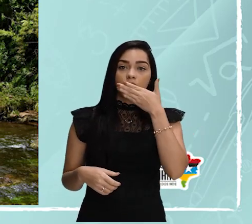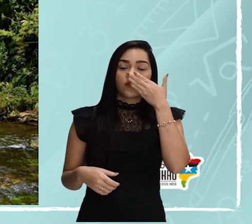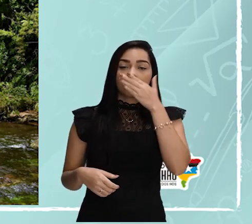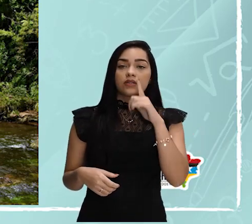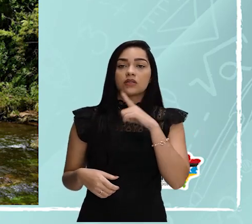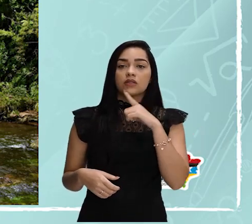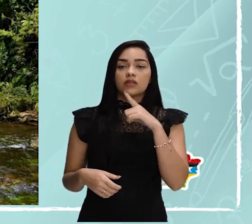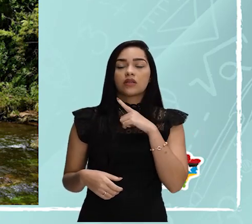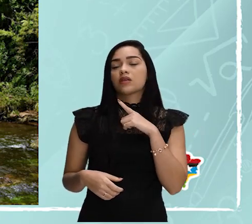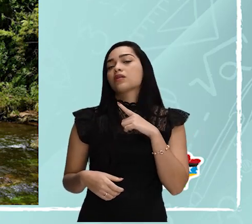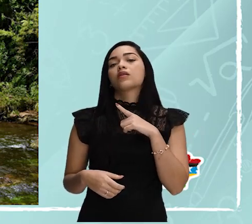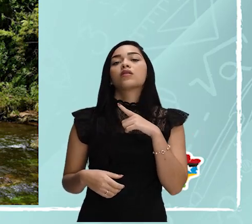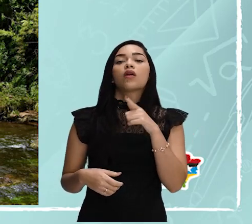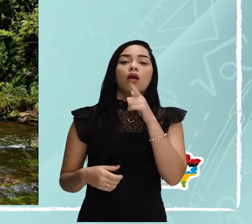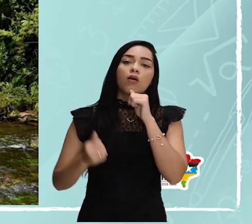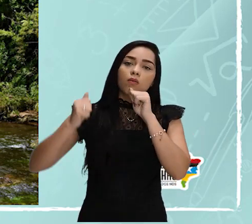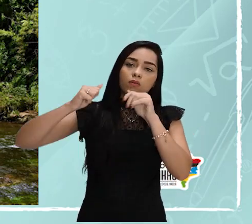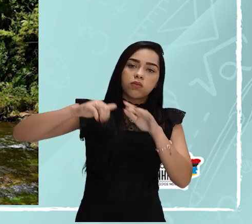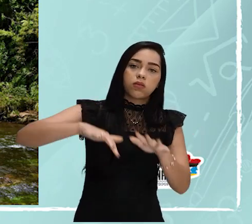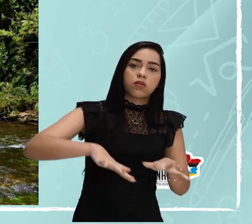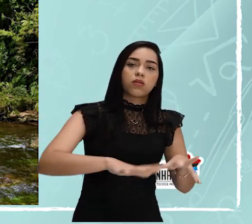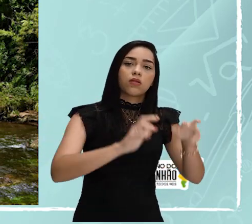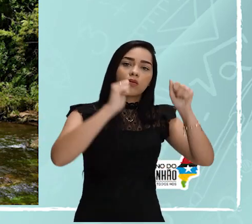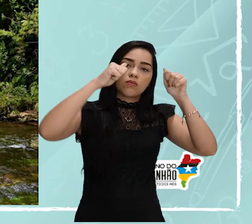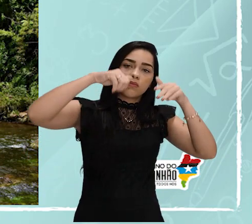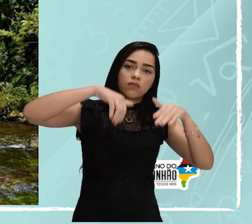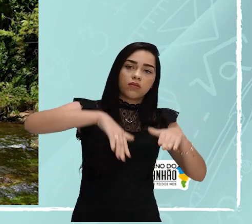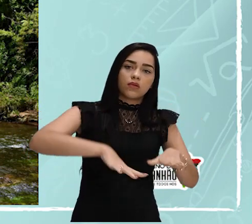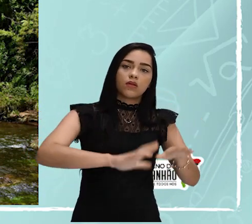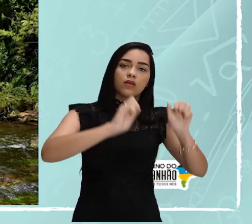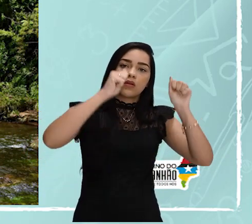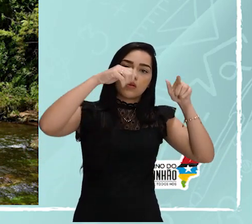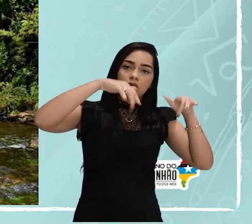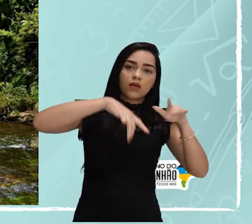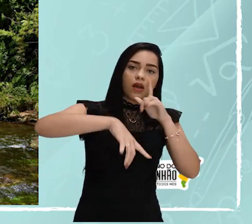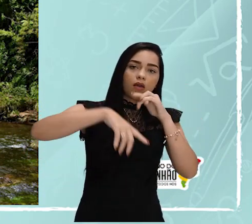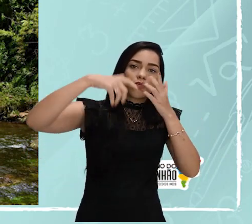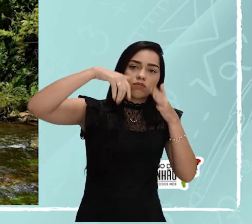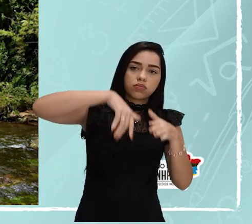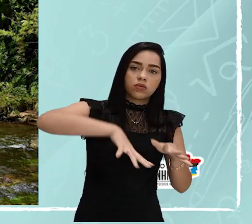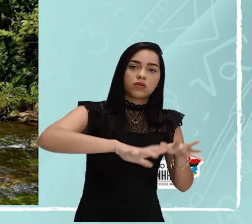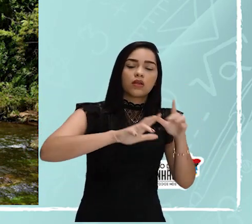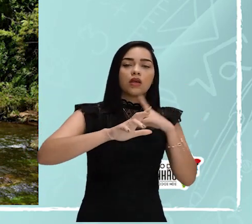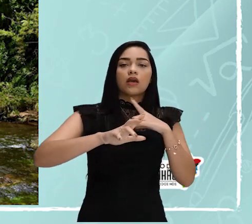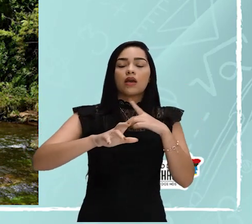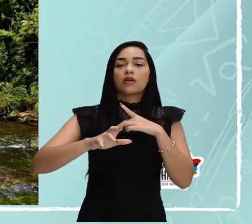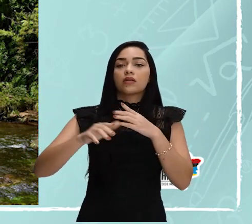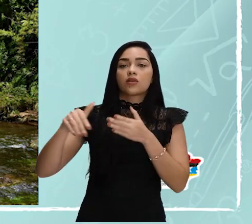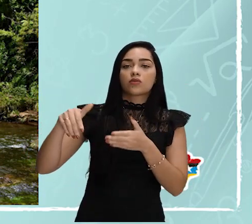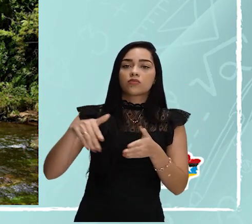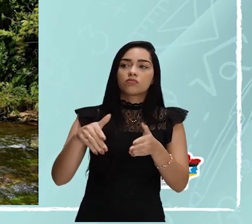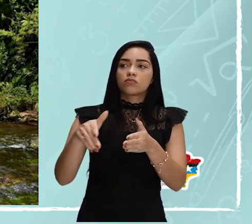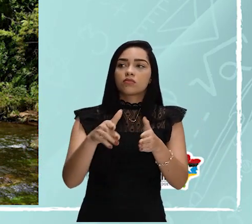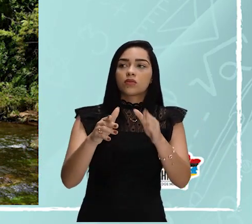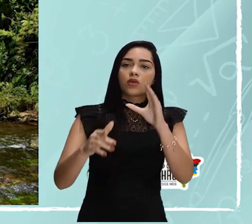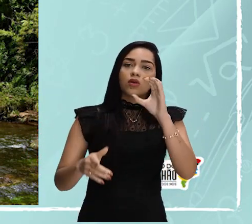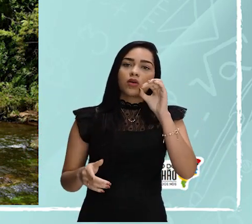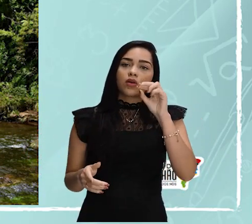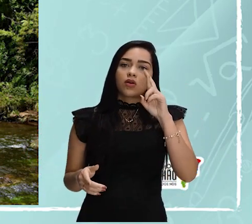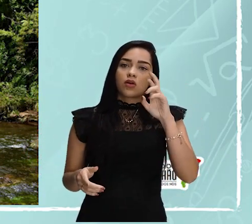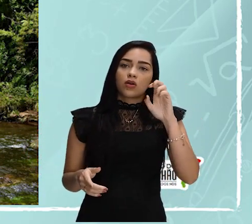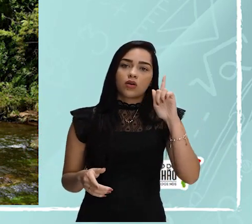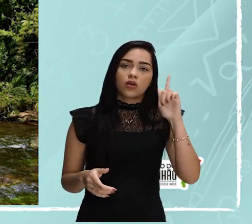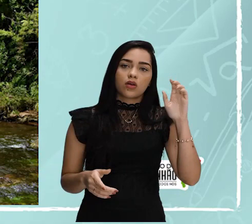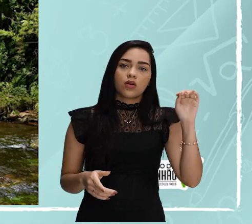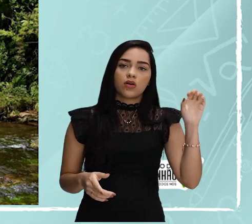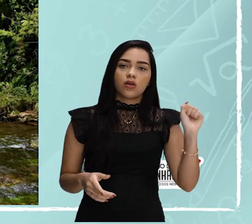uma correnteza, a água ela se move constantemente, né? Aí você tem ali os pequenos córregos, né? Você